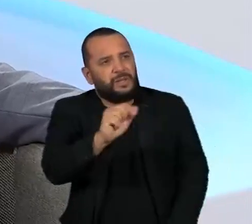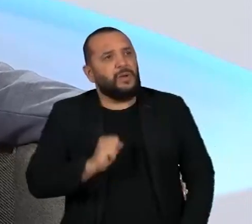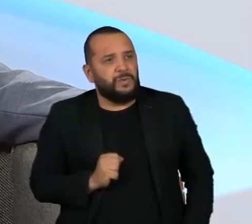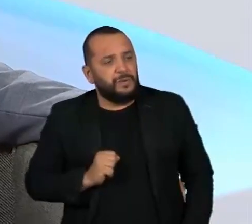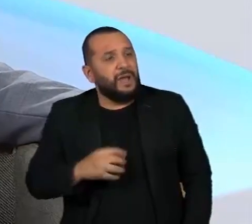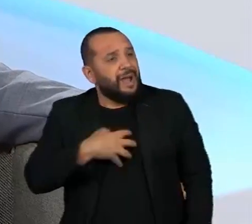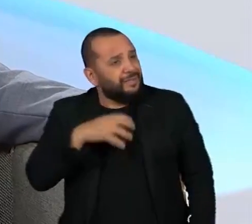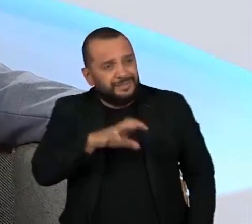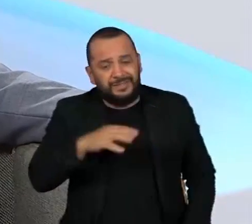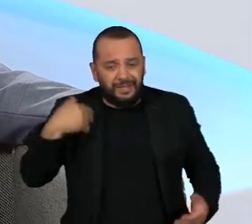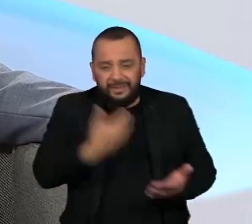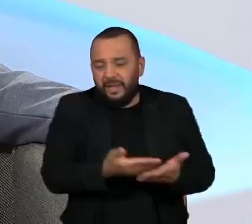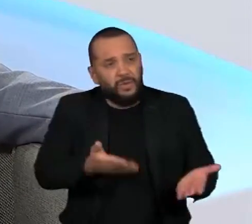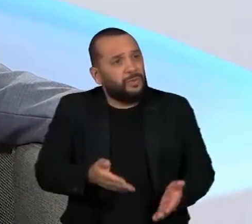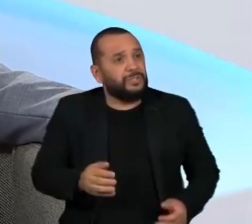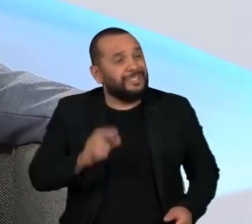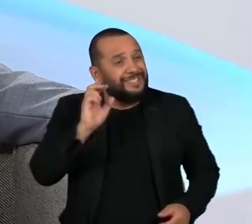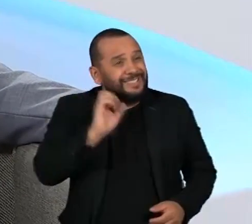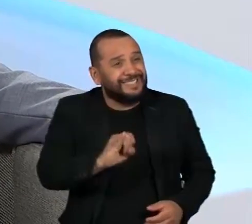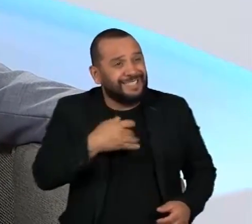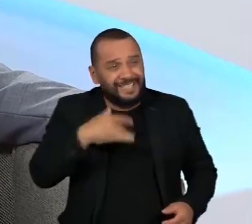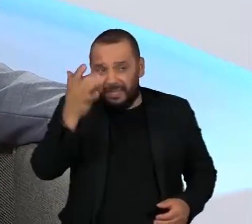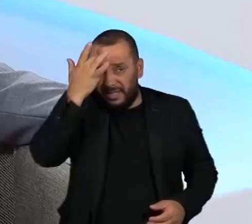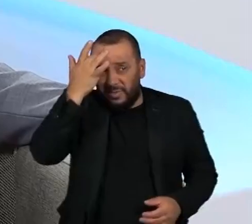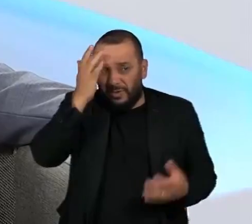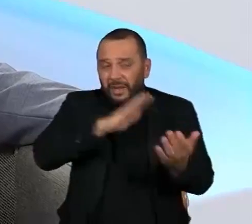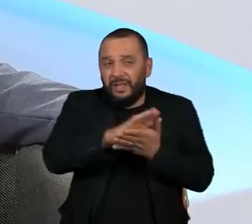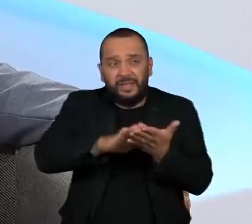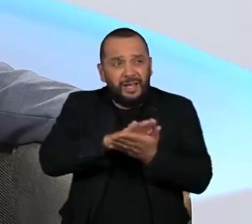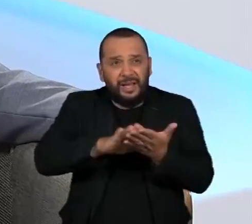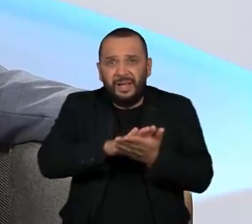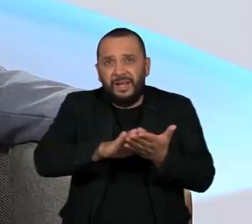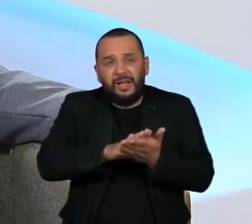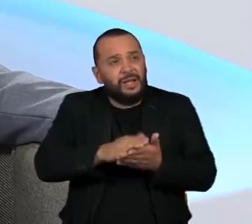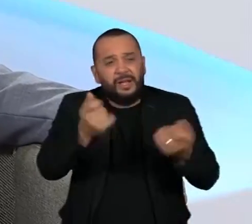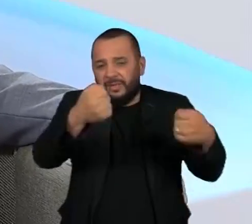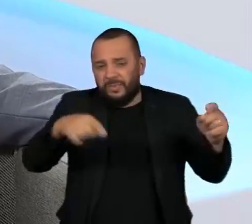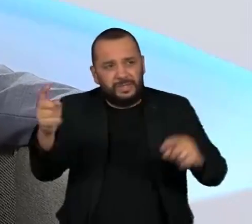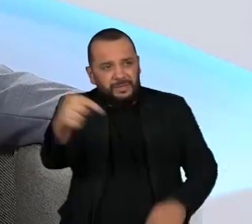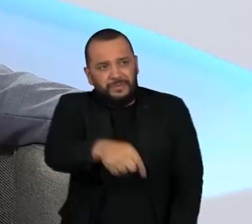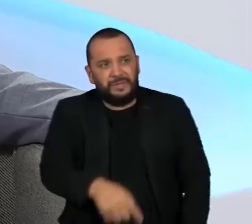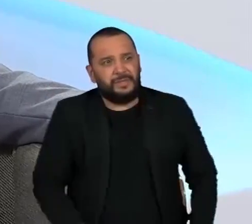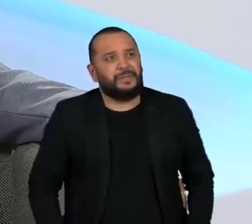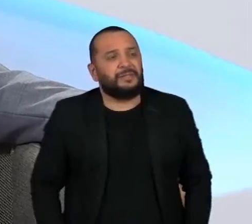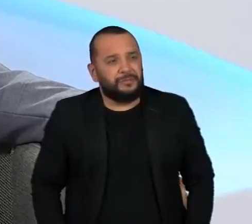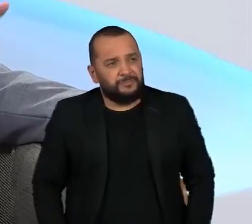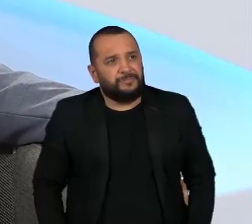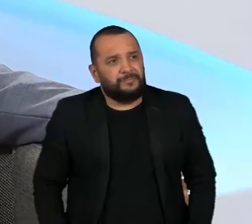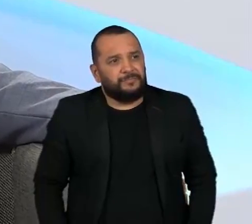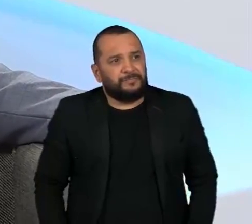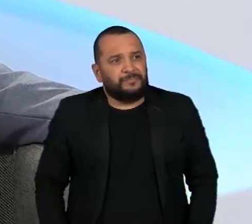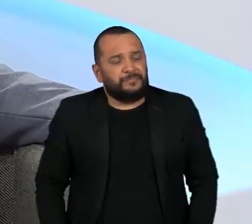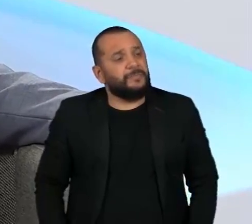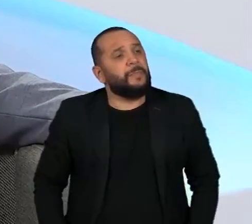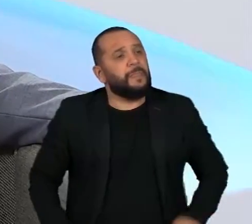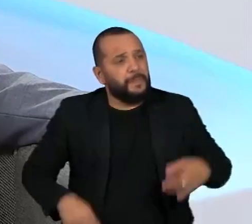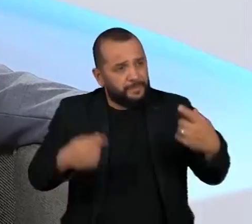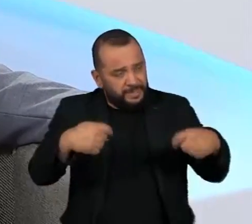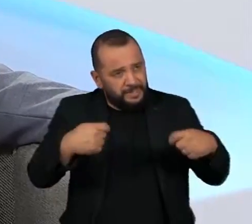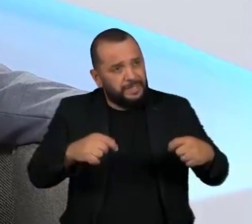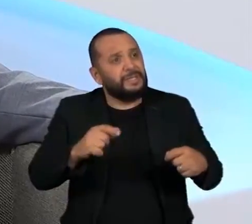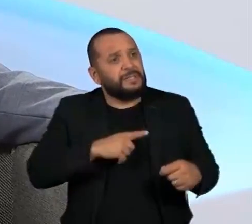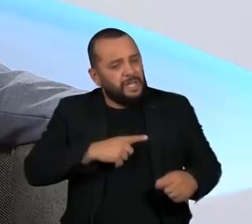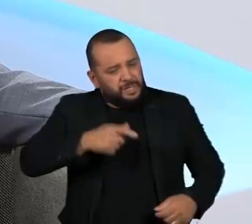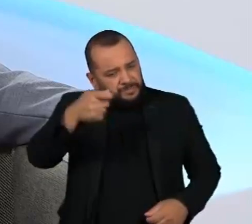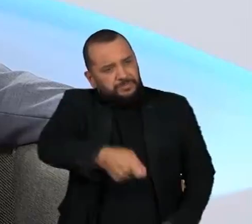assim até hoje se não chegar decorado nem precisa ver o que tem que ser você tem que ter